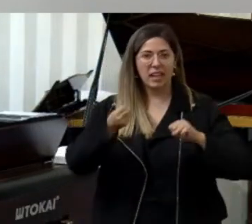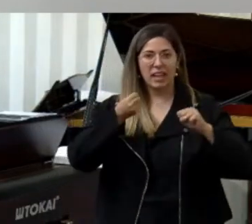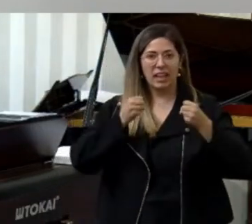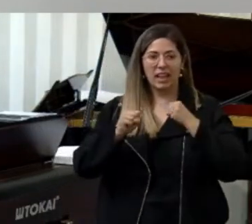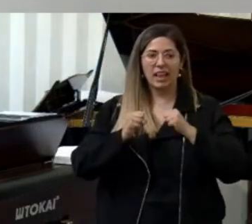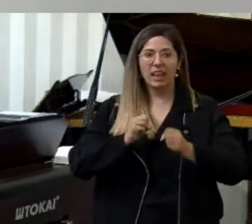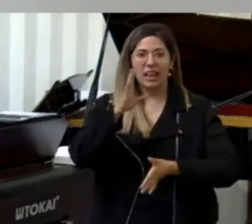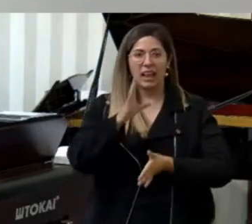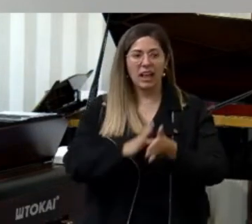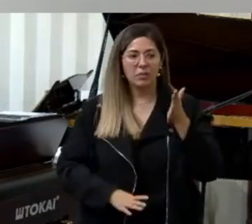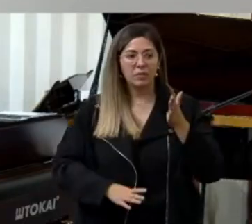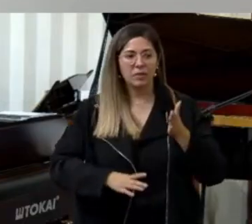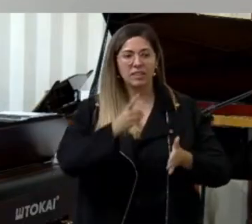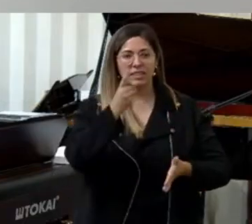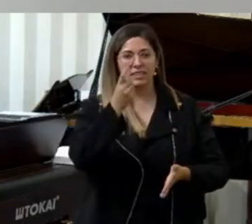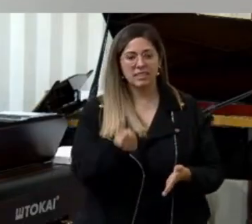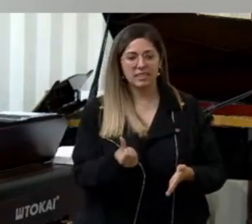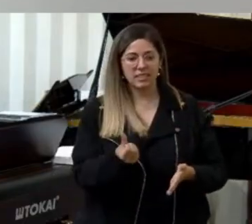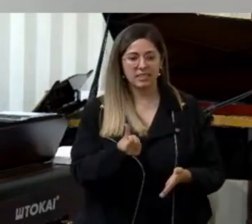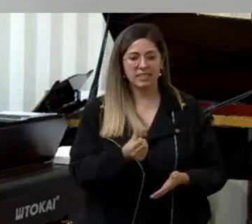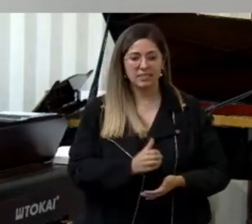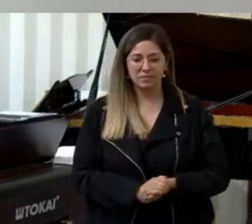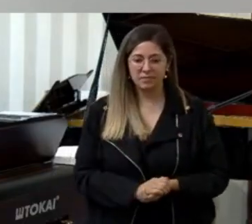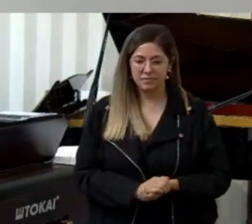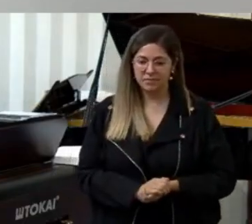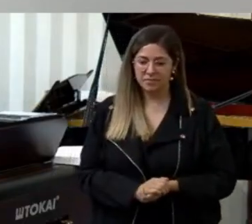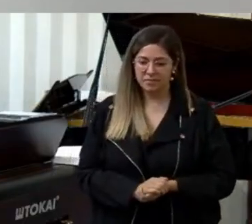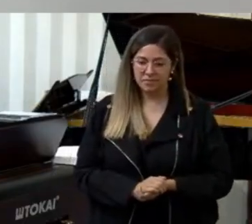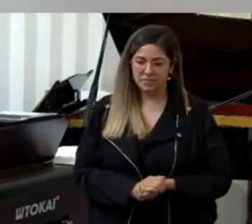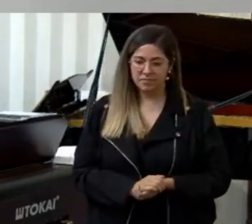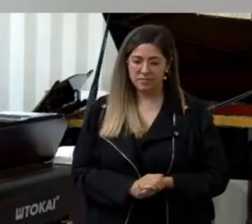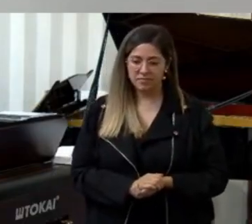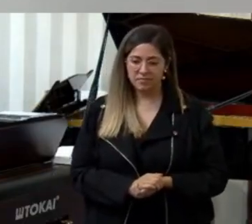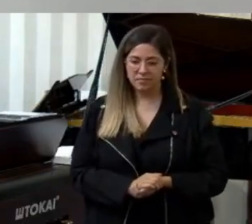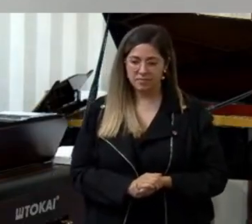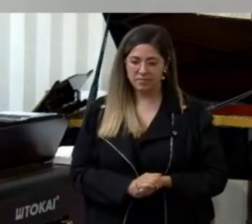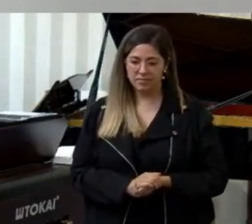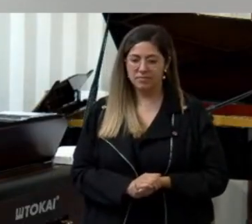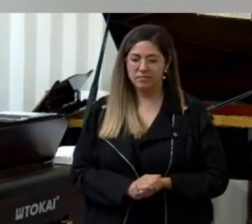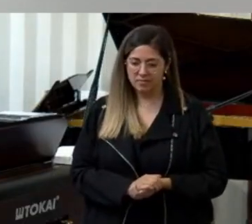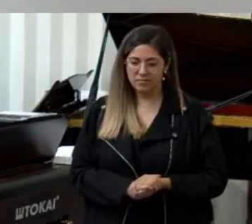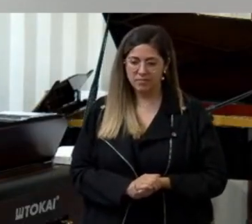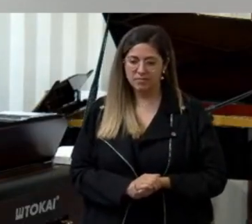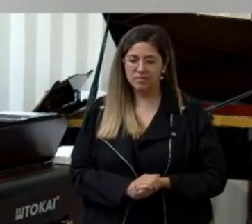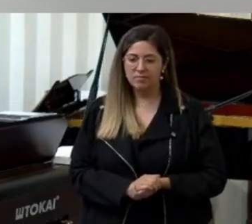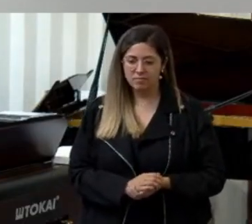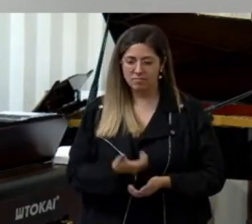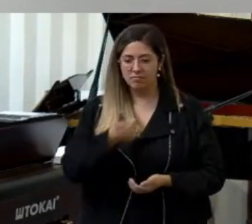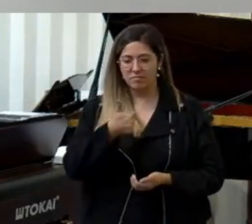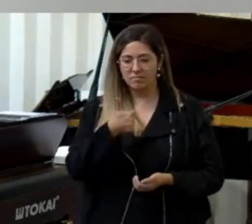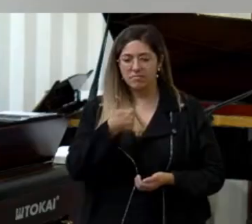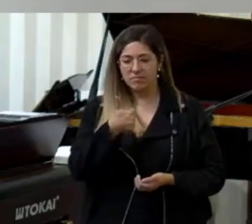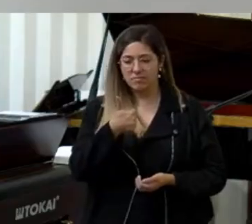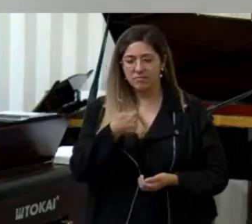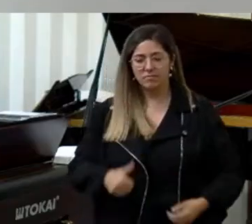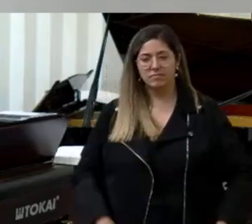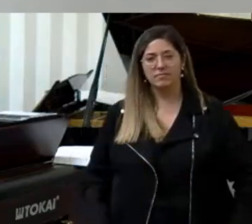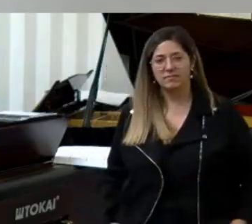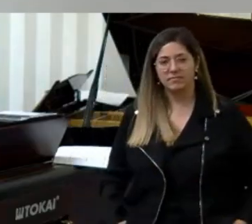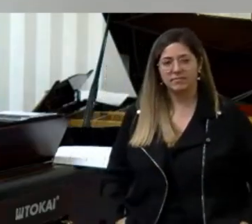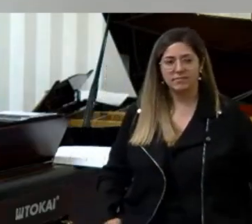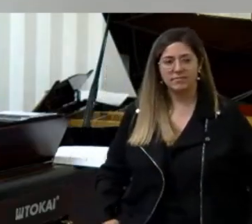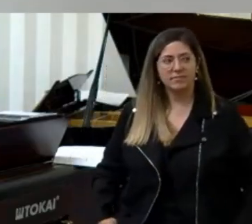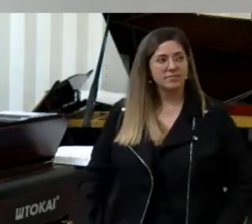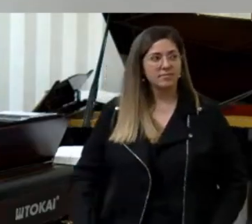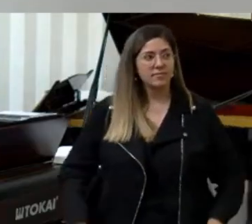Salmo 16, livro dos Salmos, Salmo 16, um hino de Davi. Quero ler esse texto a